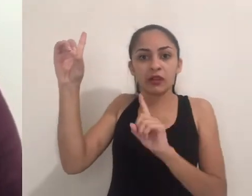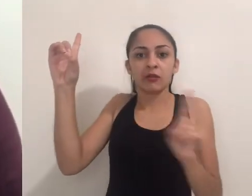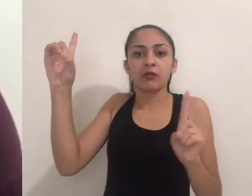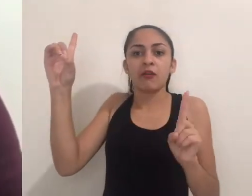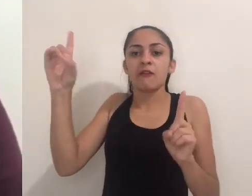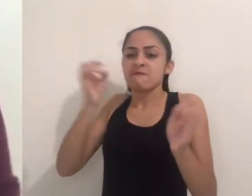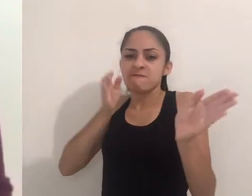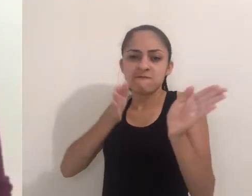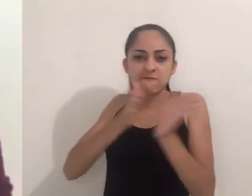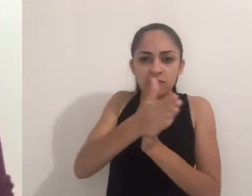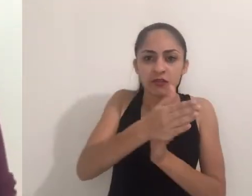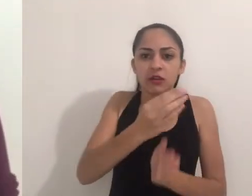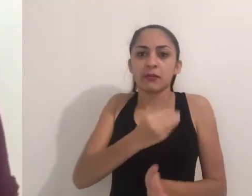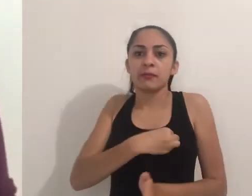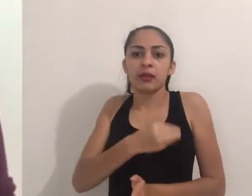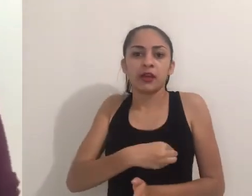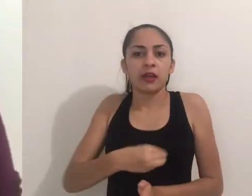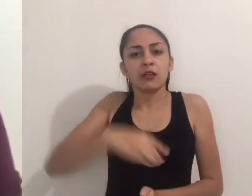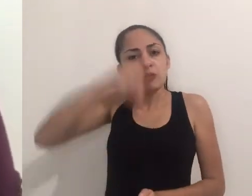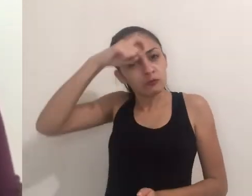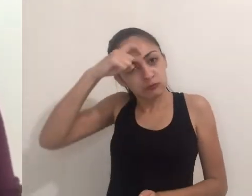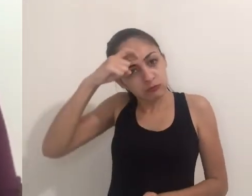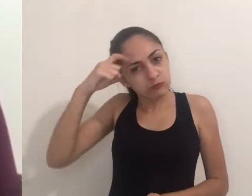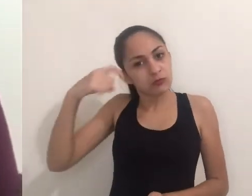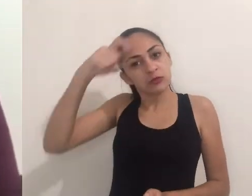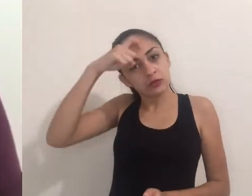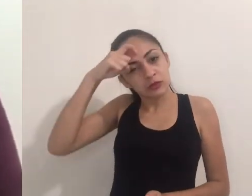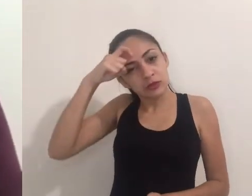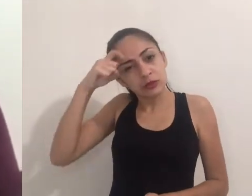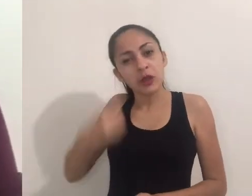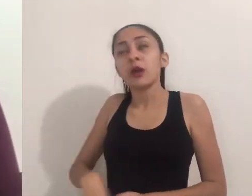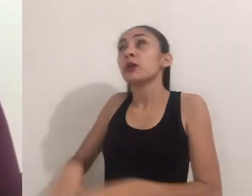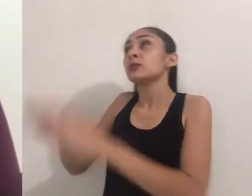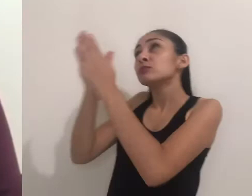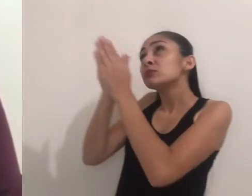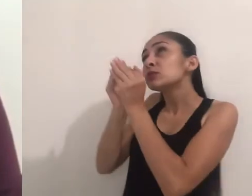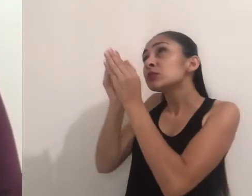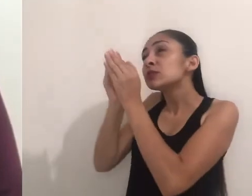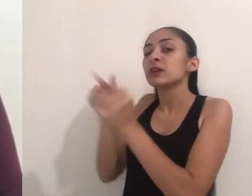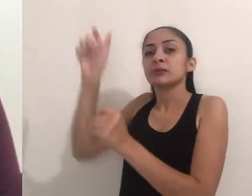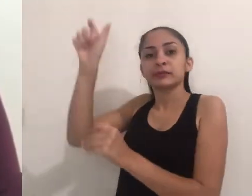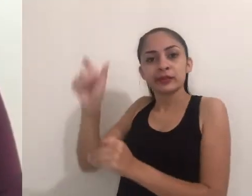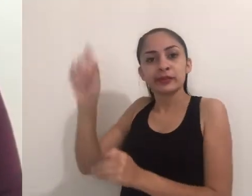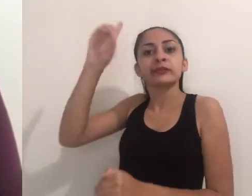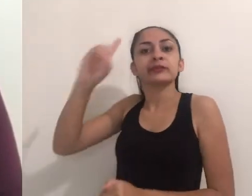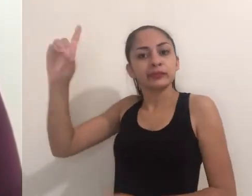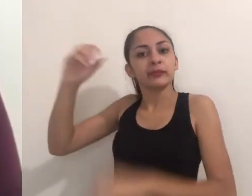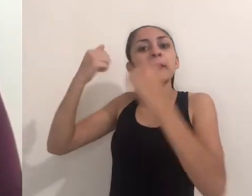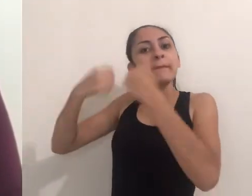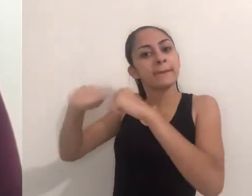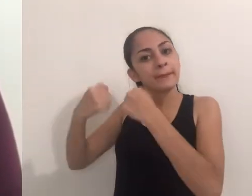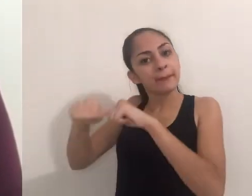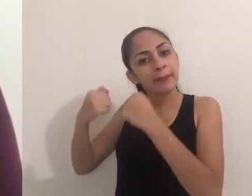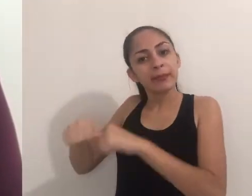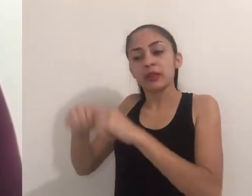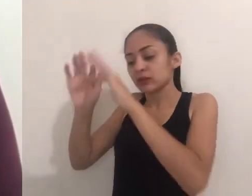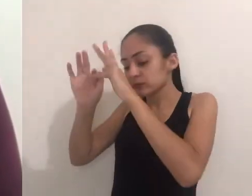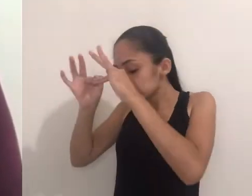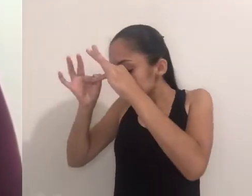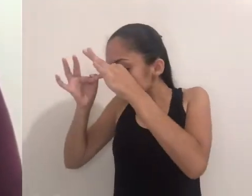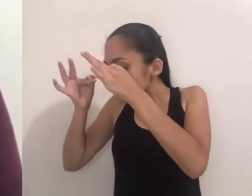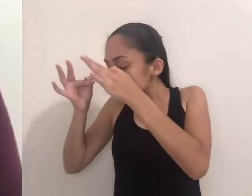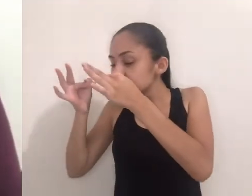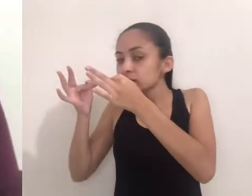de Deus, mas buscar se arrepender a cada dia, mudar de atitude, se derramar na presença do Senhor